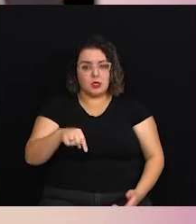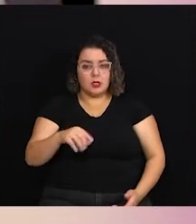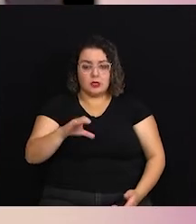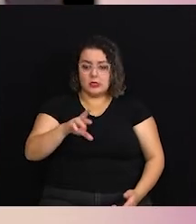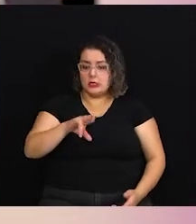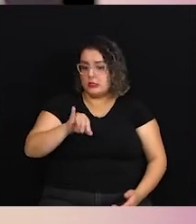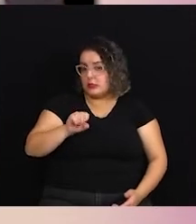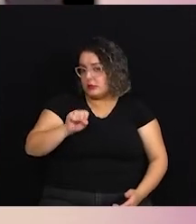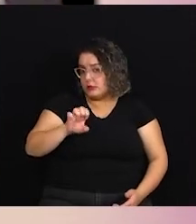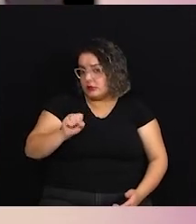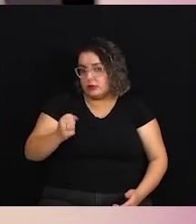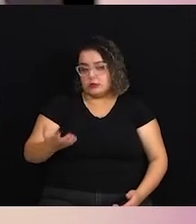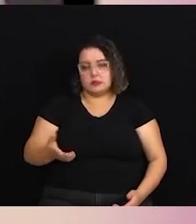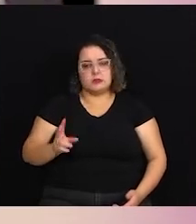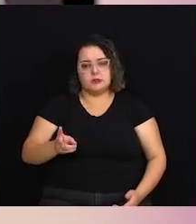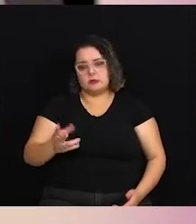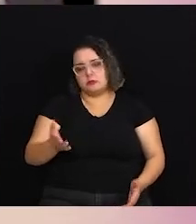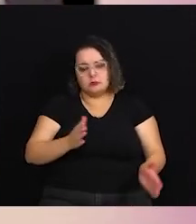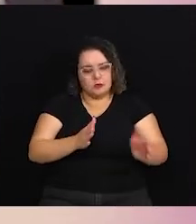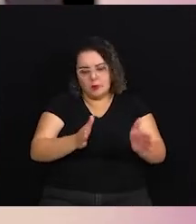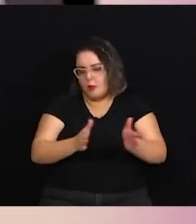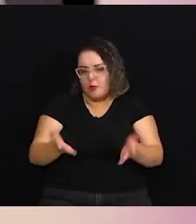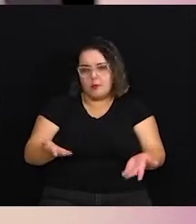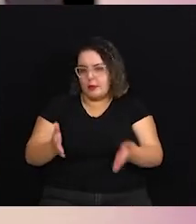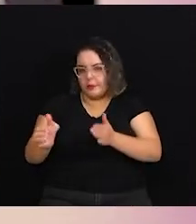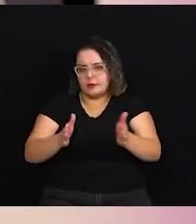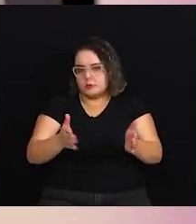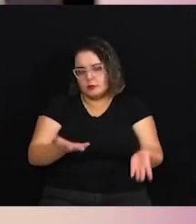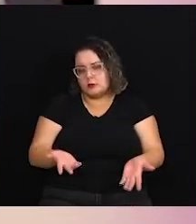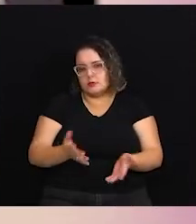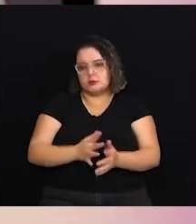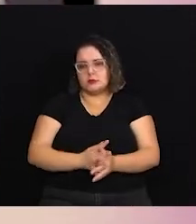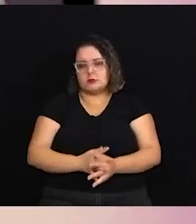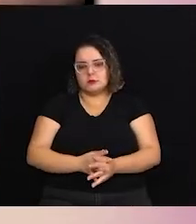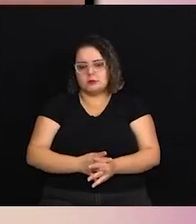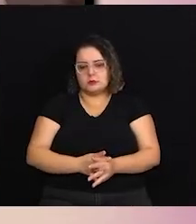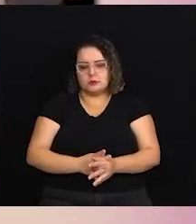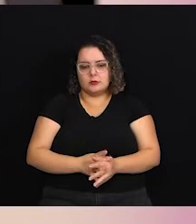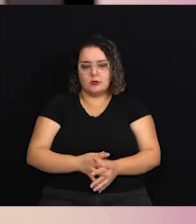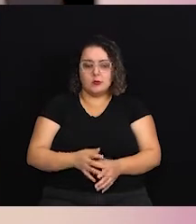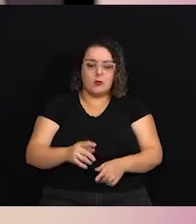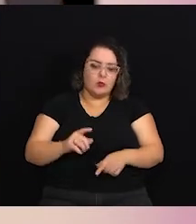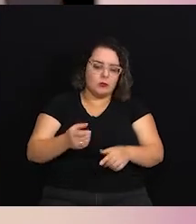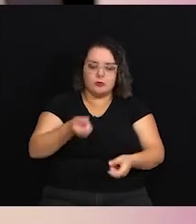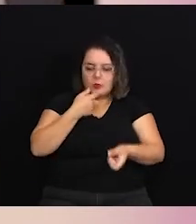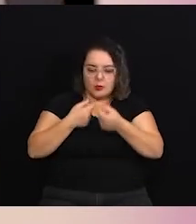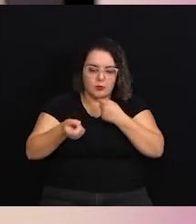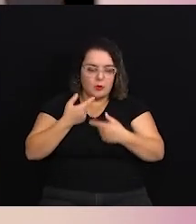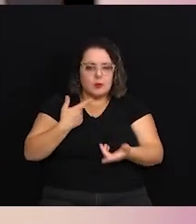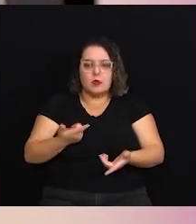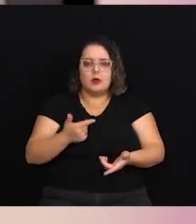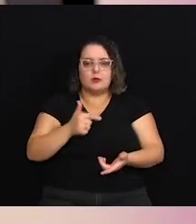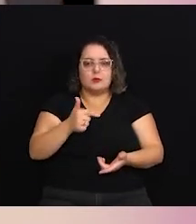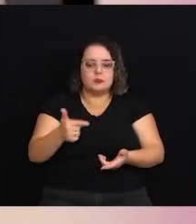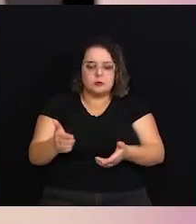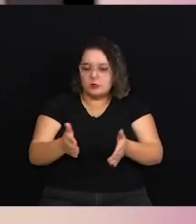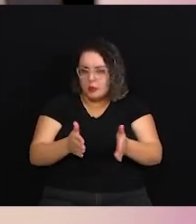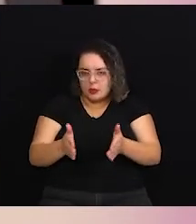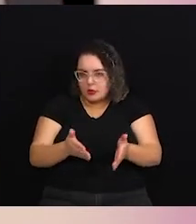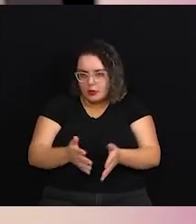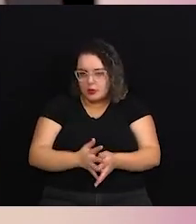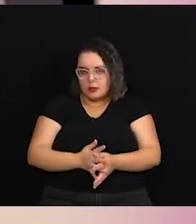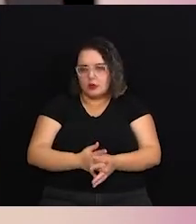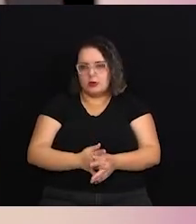que ela tem crises de tempo em tempo algumas pessoas não vão te tomando remédio Já tomou o remédio